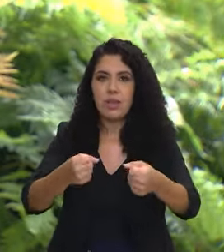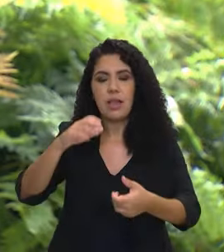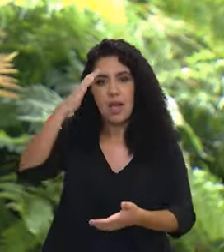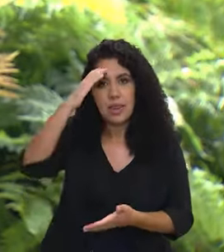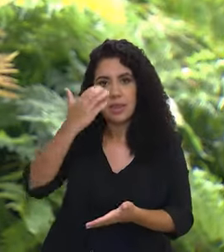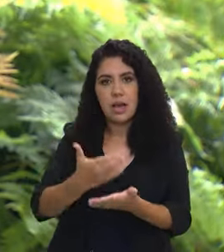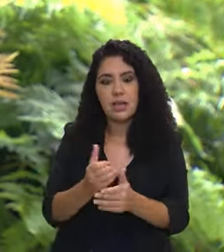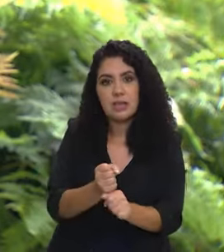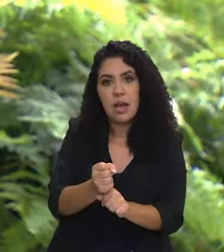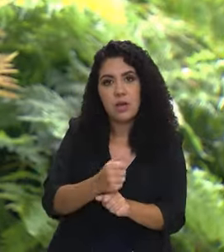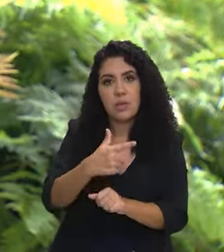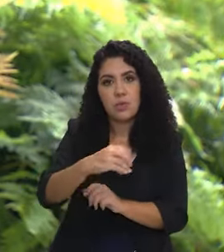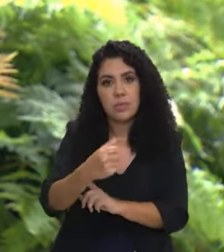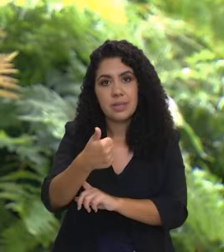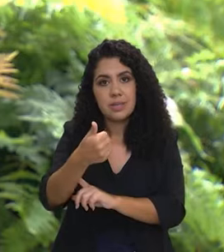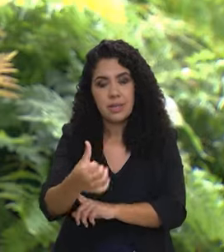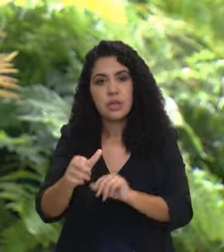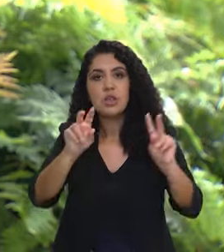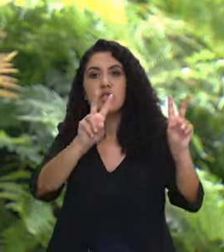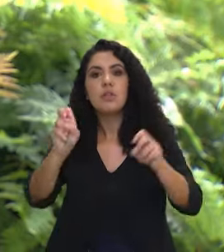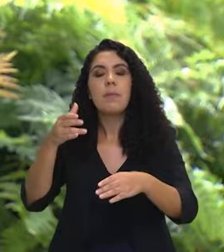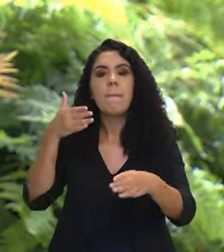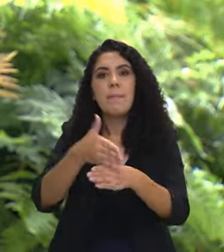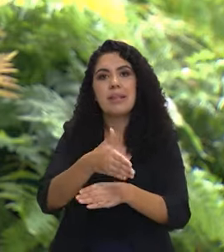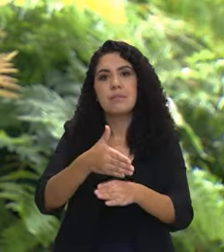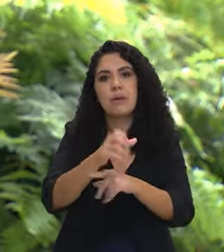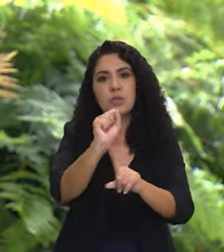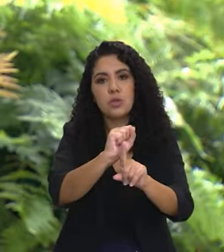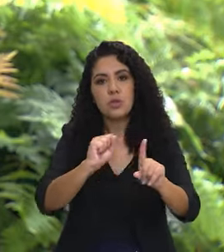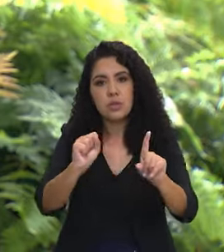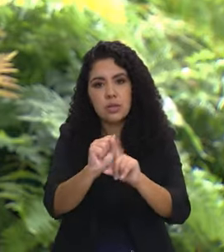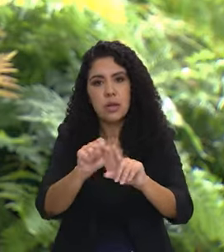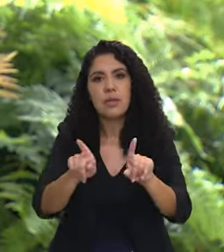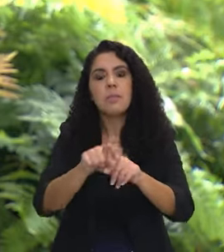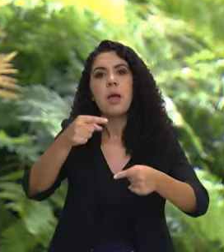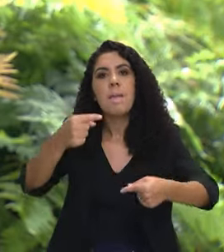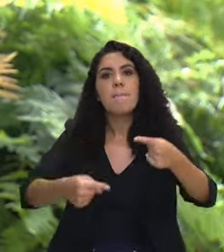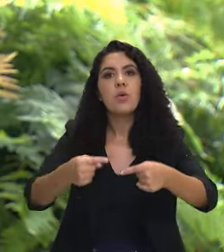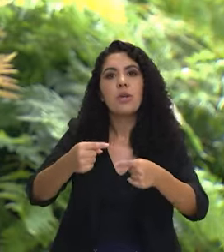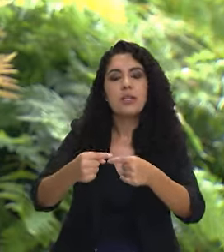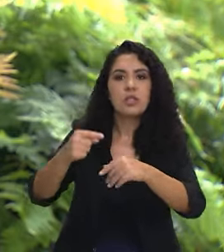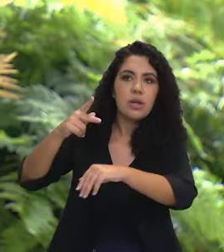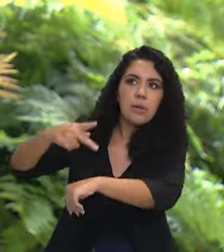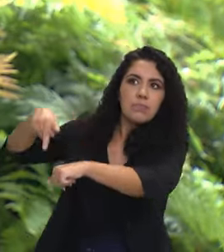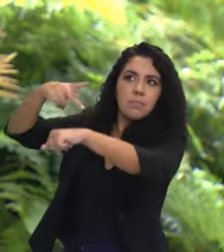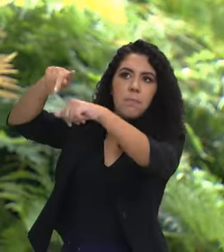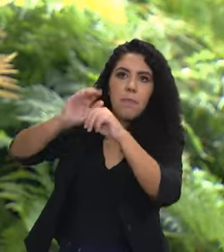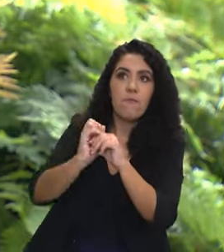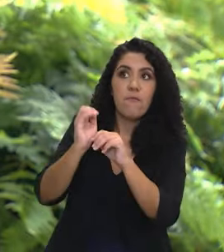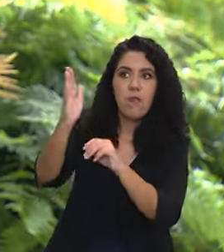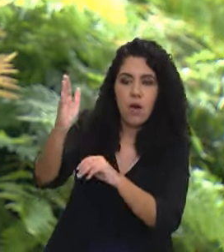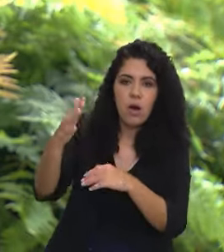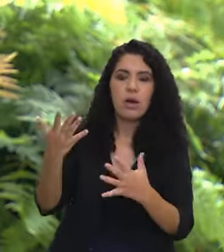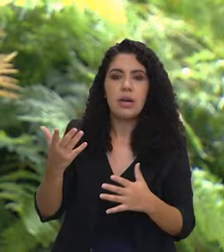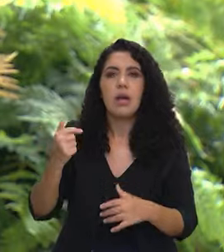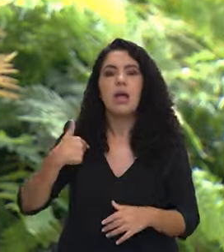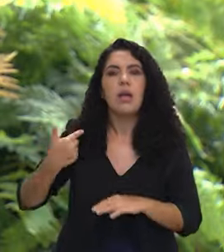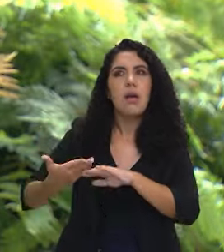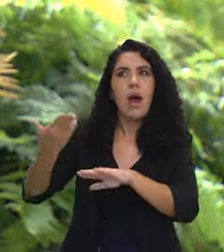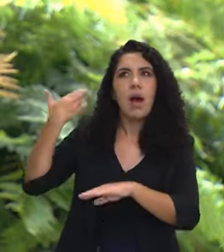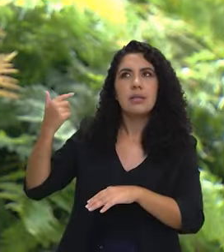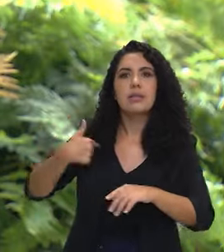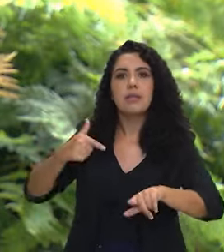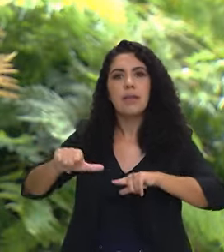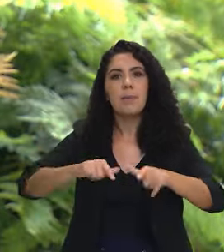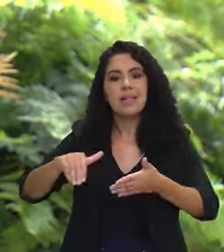uma tese em 2016 sobre participação social e política externa. Na época eu tinha trabalhado na Secretaria-Geral